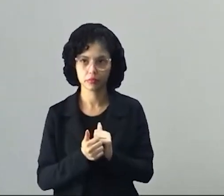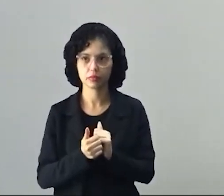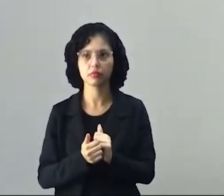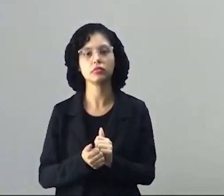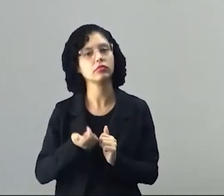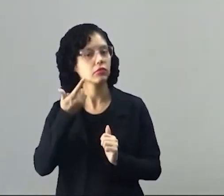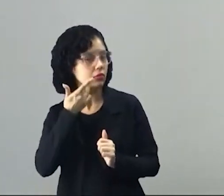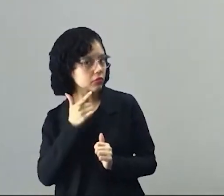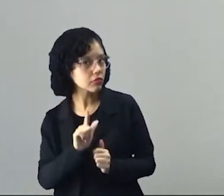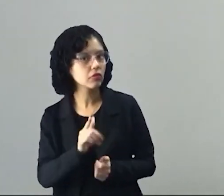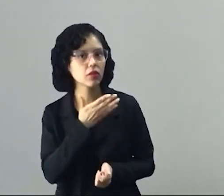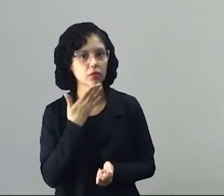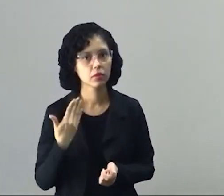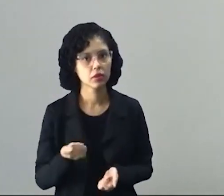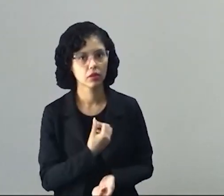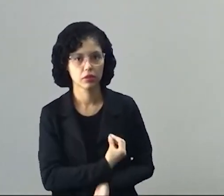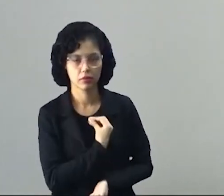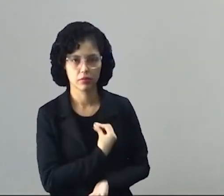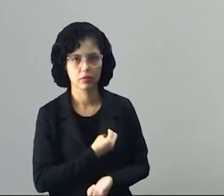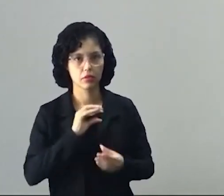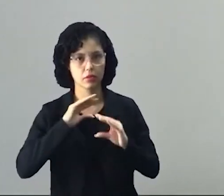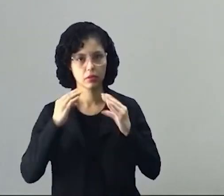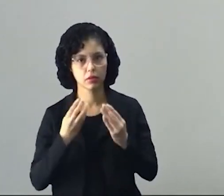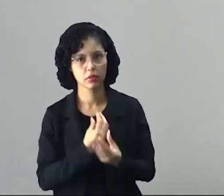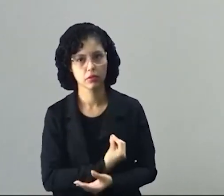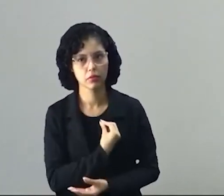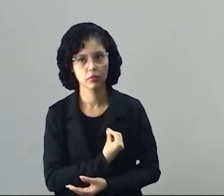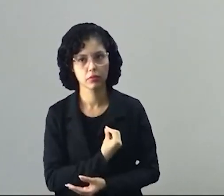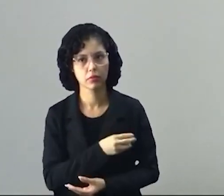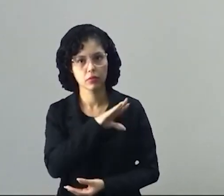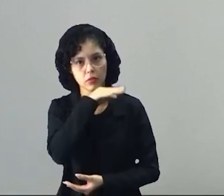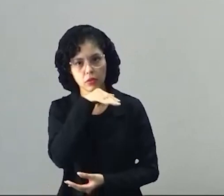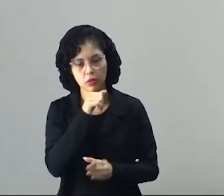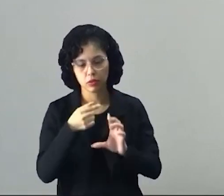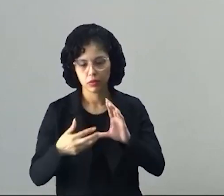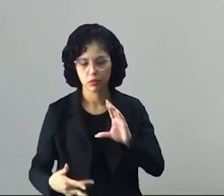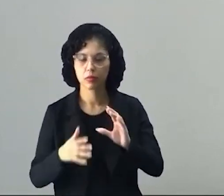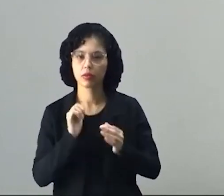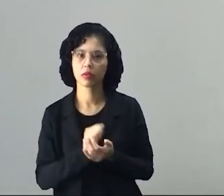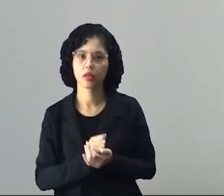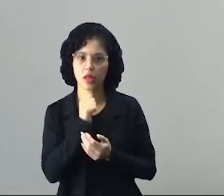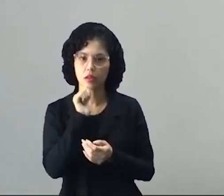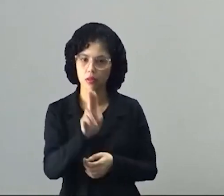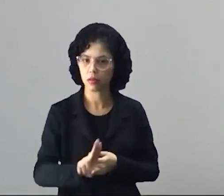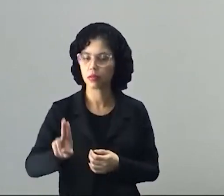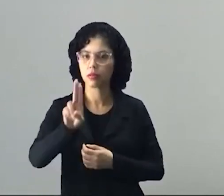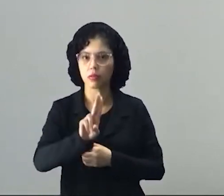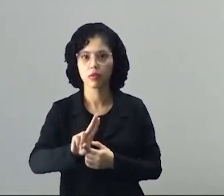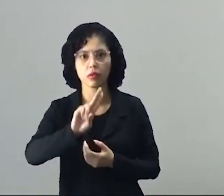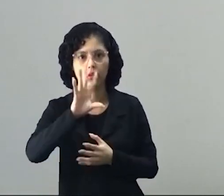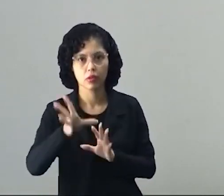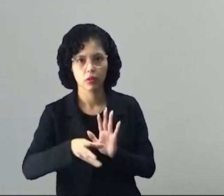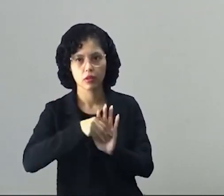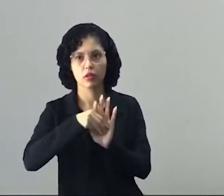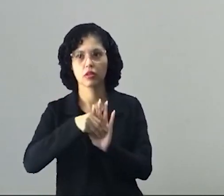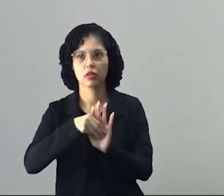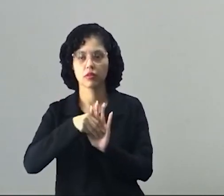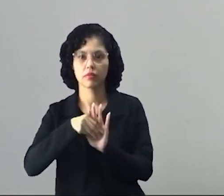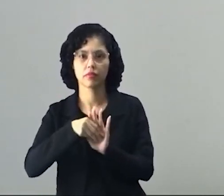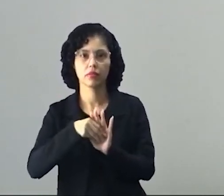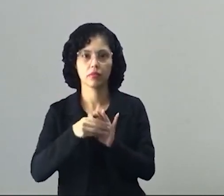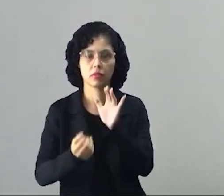ela garante melhor a sobrevivência da espécie e o seu uso no ambiente, ela vai sendo incorporada e ela